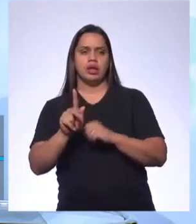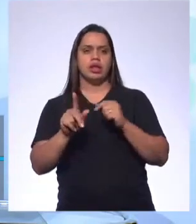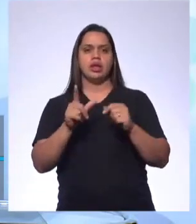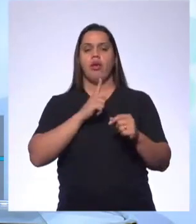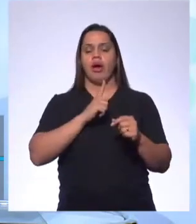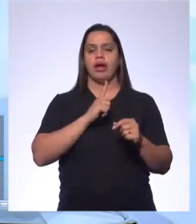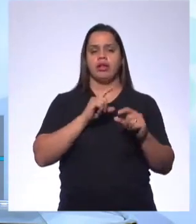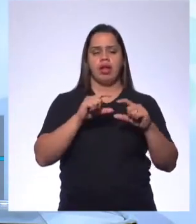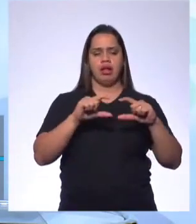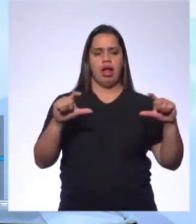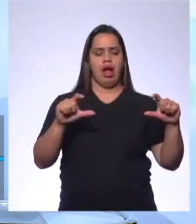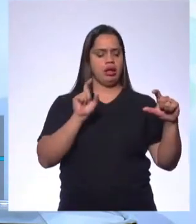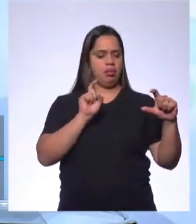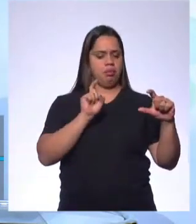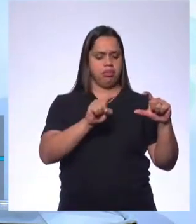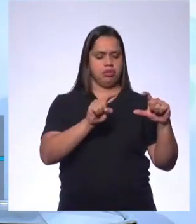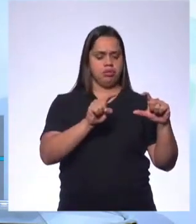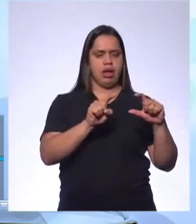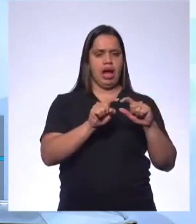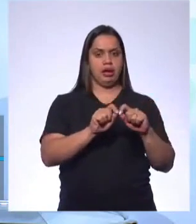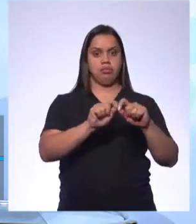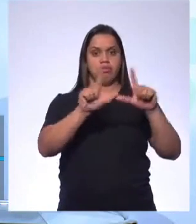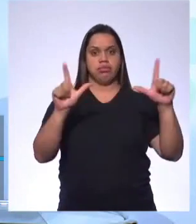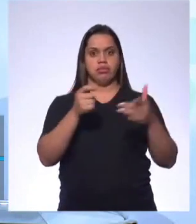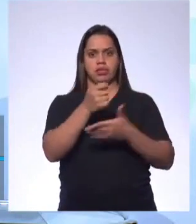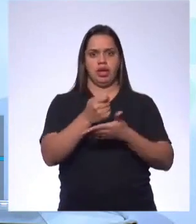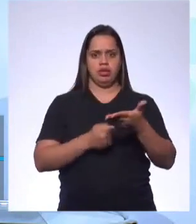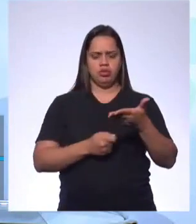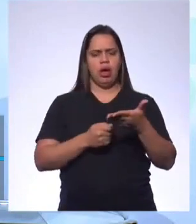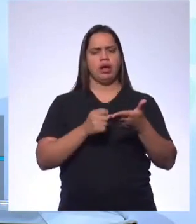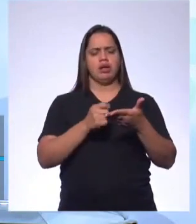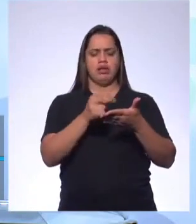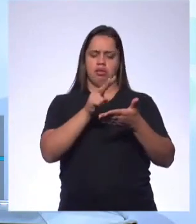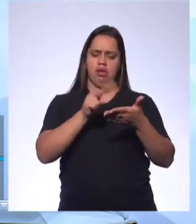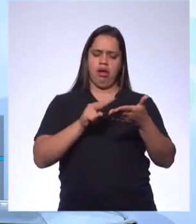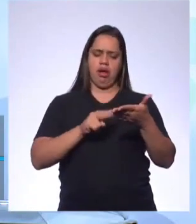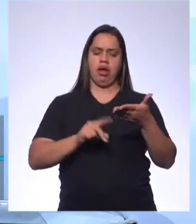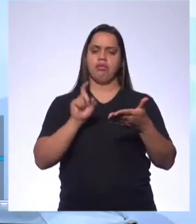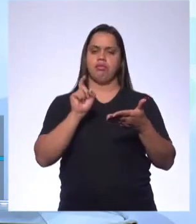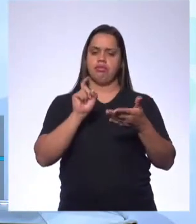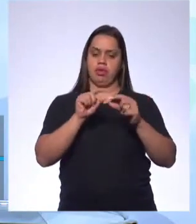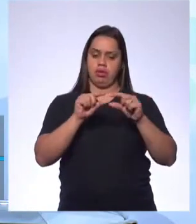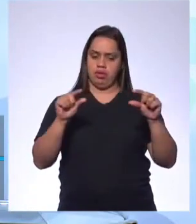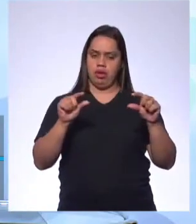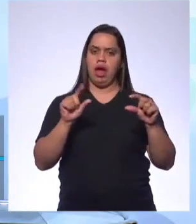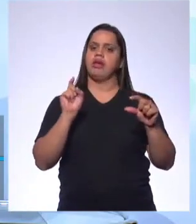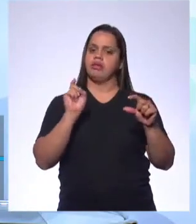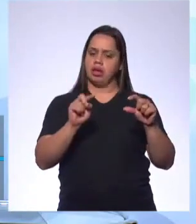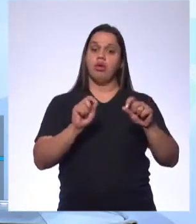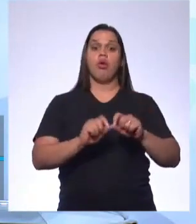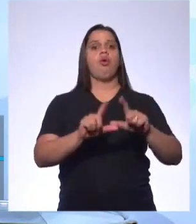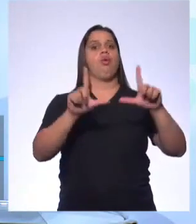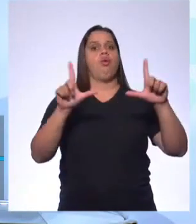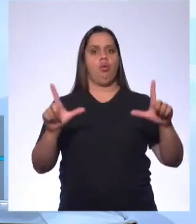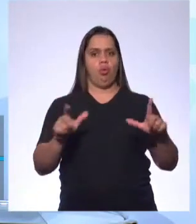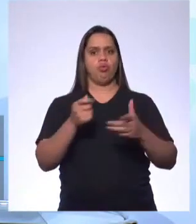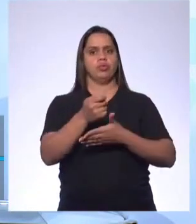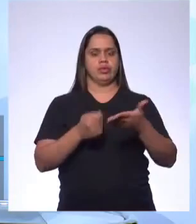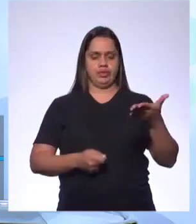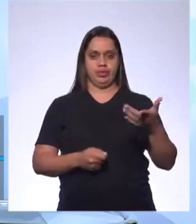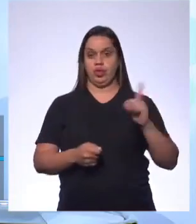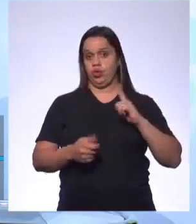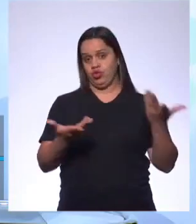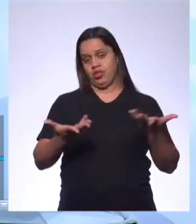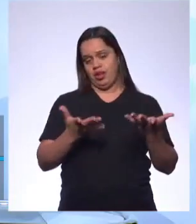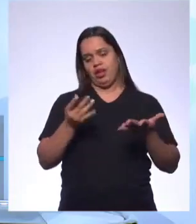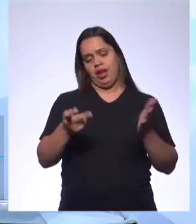para um outro texto, e para um outro texto, e assim por diante, nesse universo digital que a gente tem hoje. Retomando o caderno